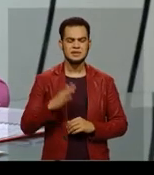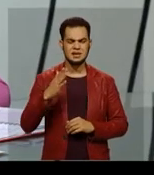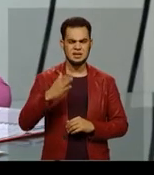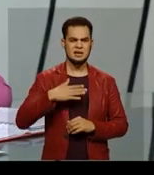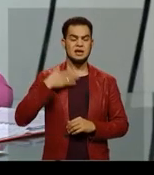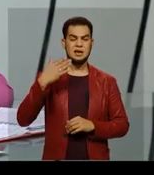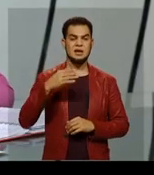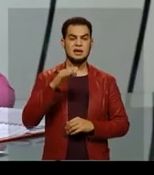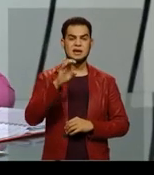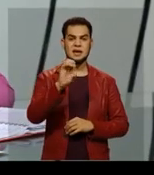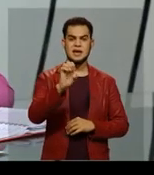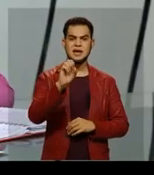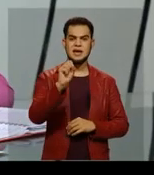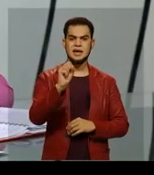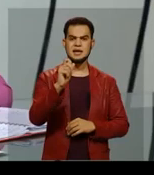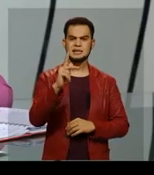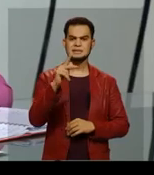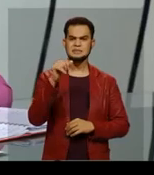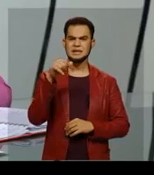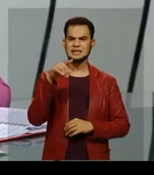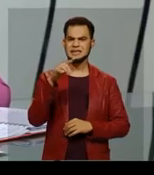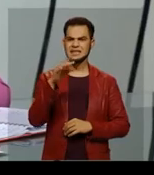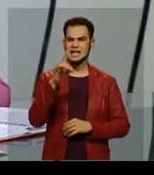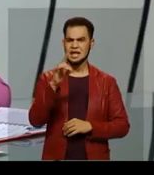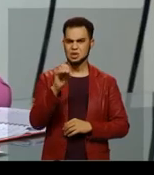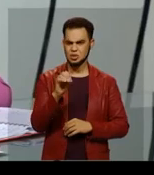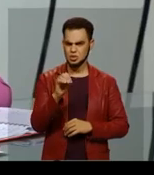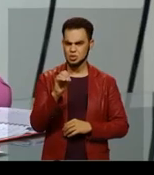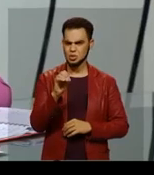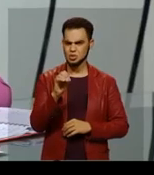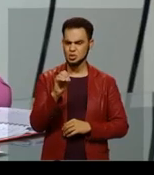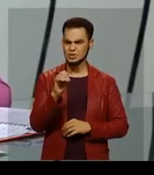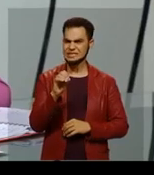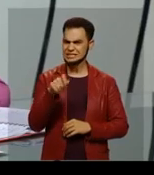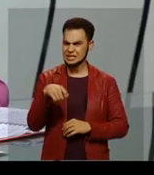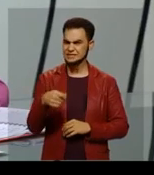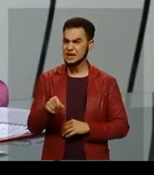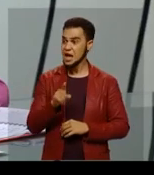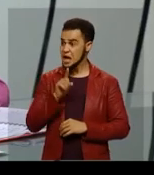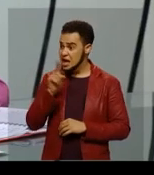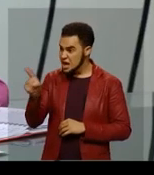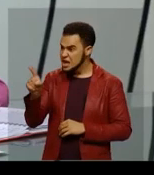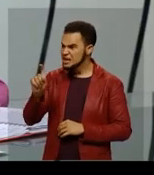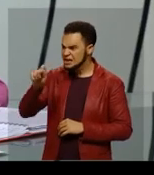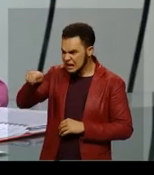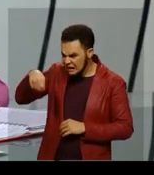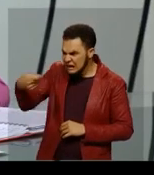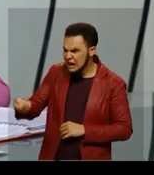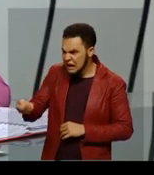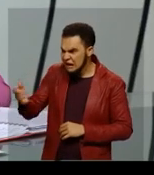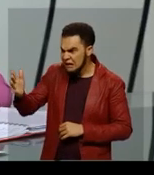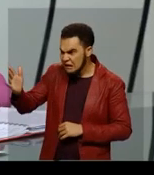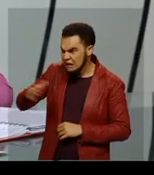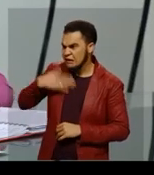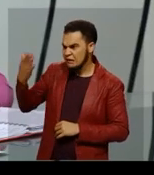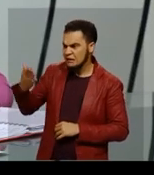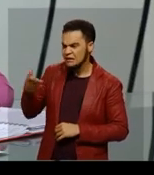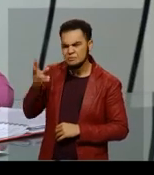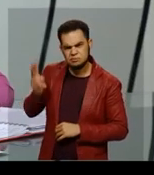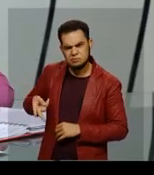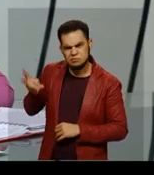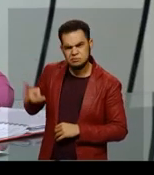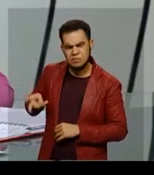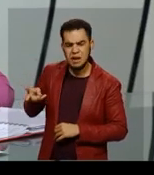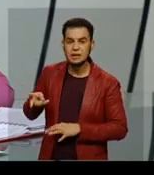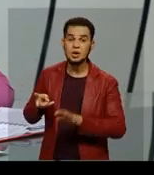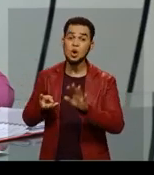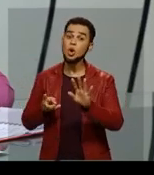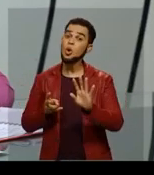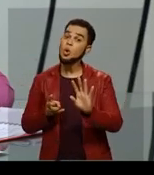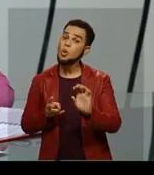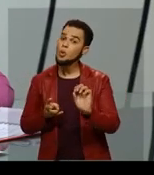uma característica do vizinho? Ele é espantado? Ou ele ficou espantado